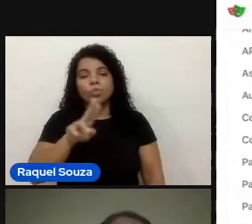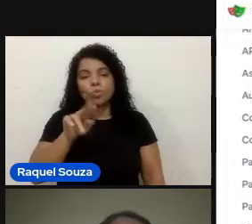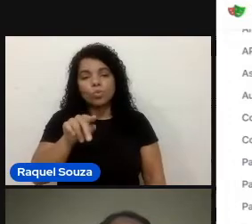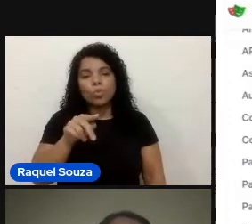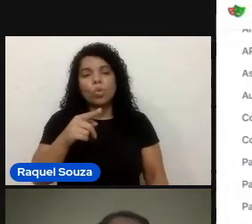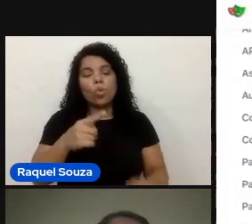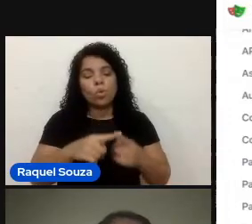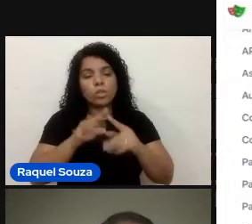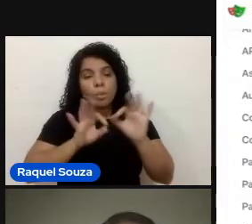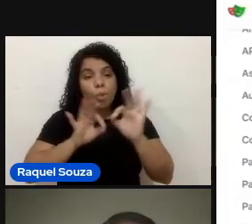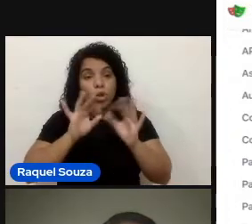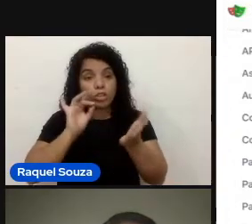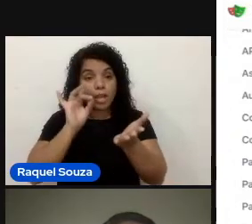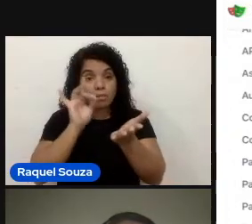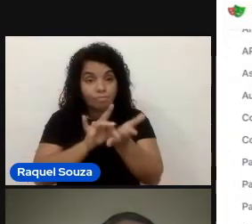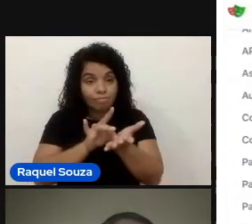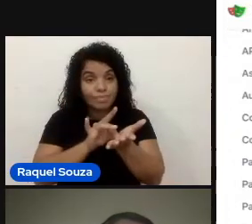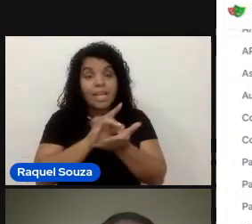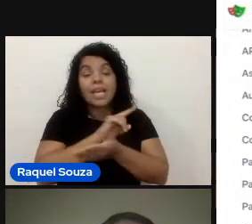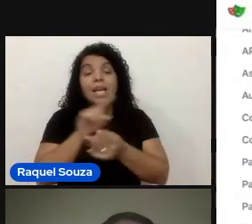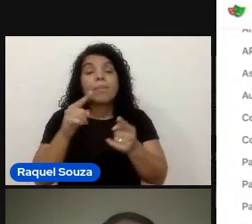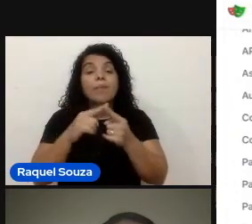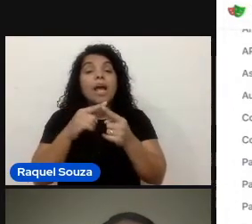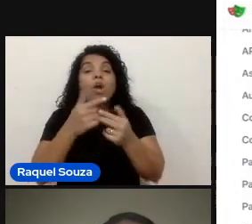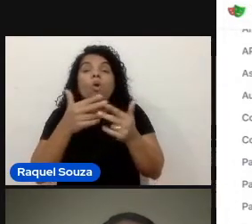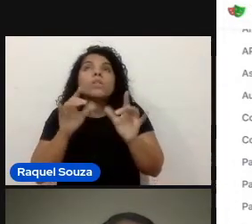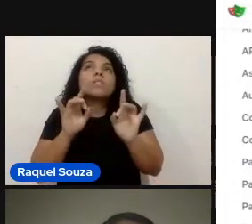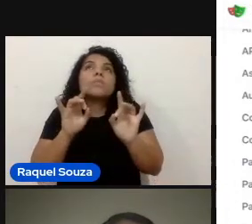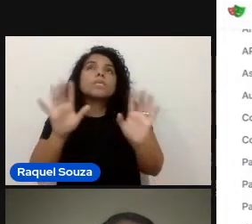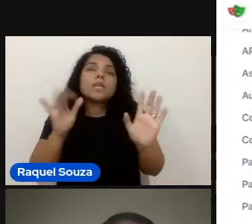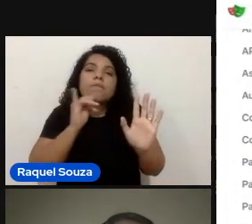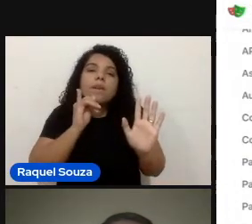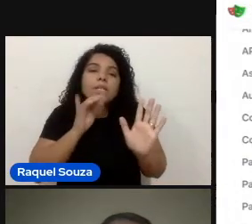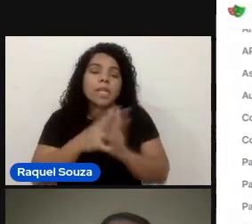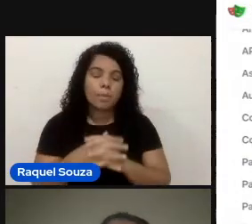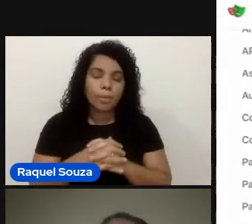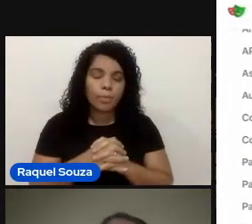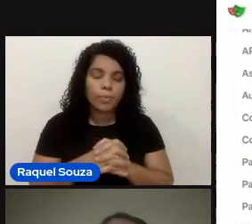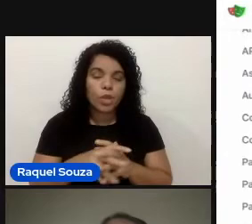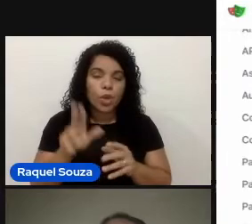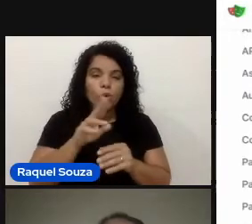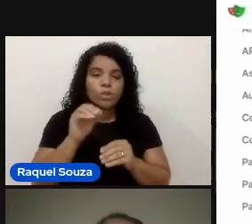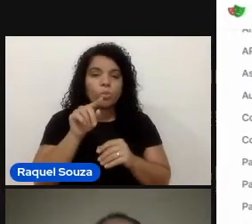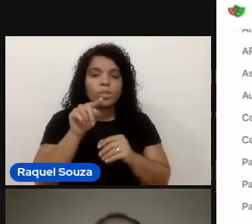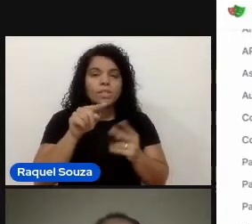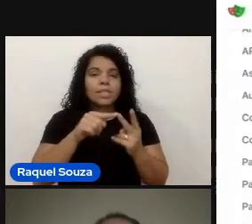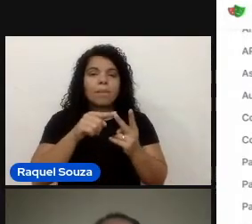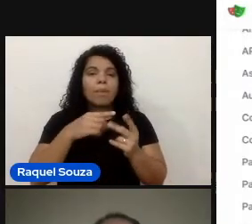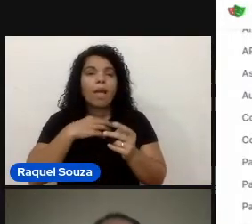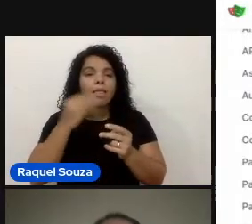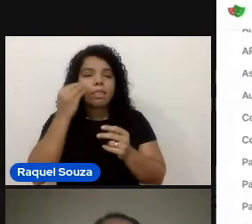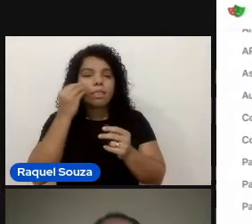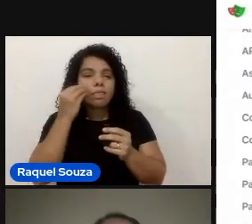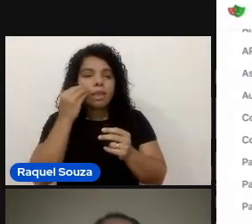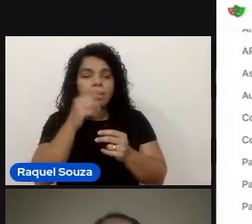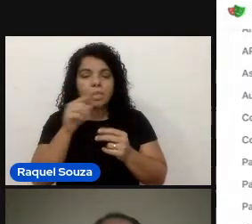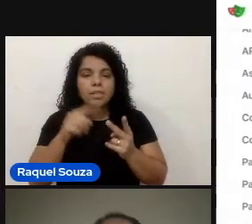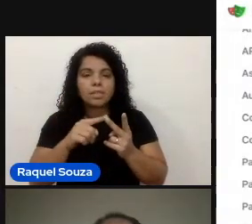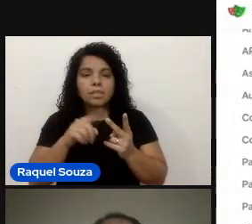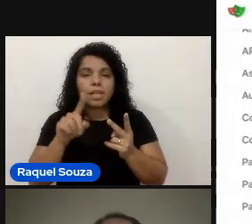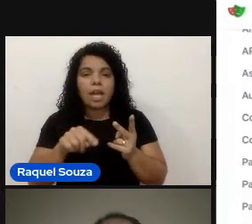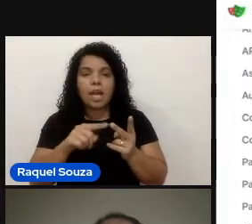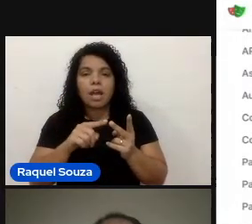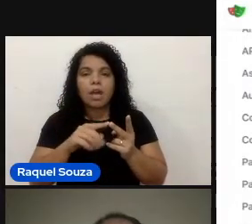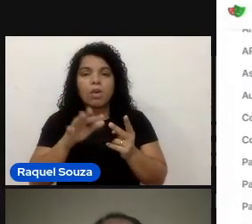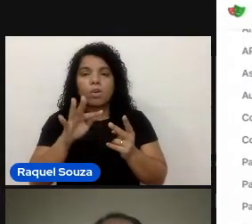projetos reais para coisas bem específicas. Por exemplo, eu uso muito isso daqui para a gente testar o Fav Icon dos sites,